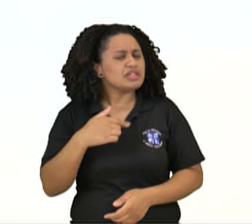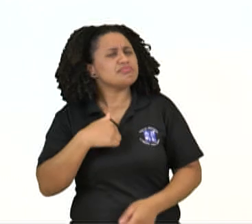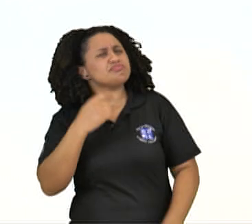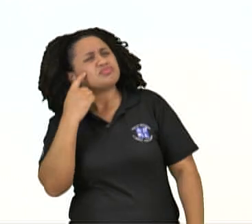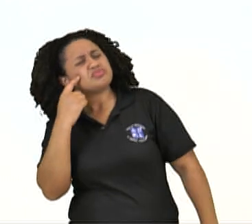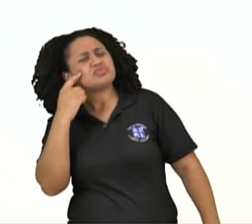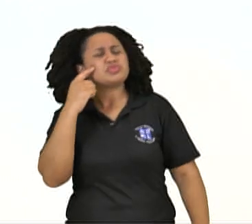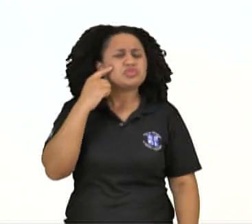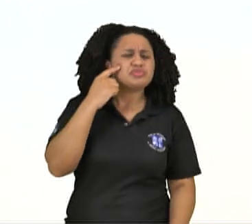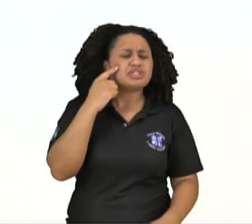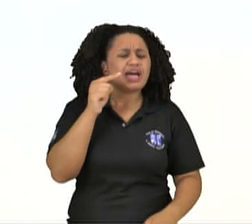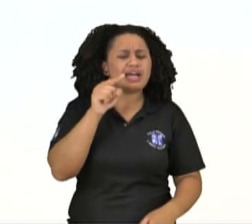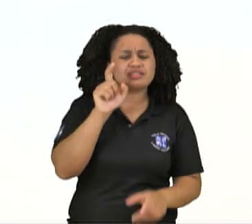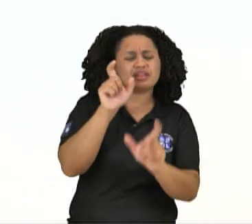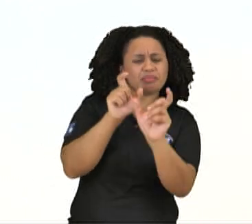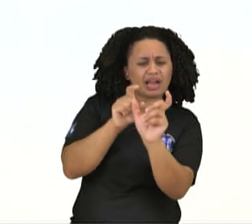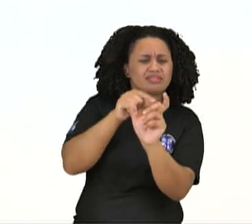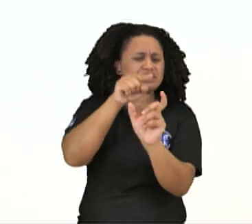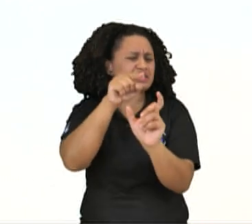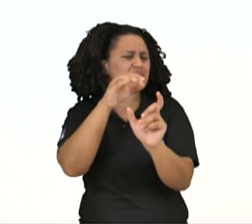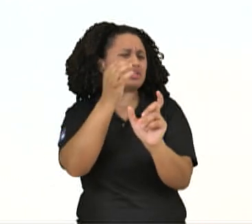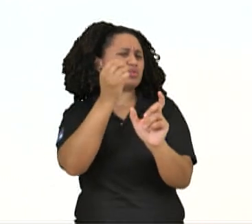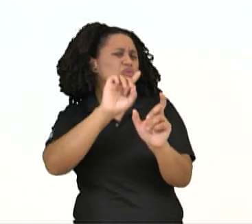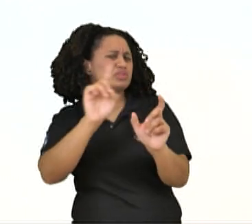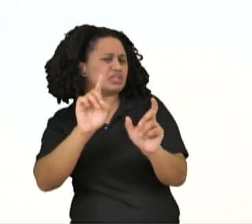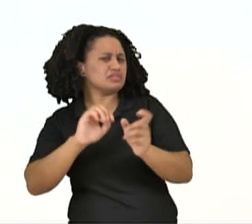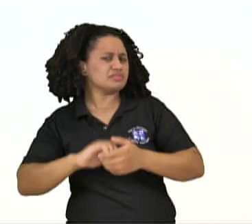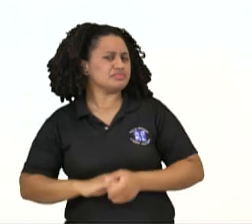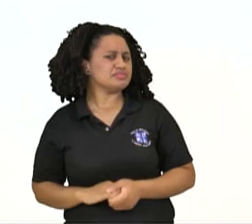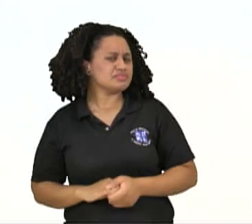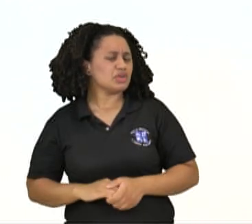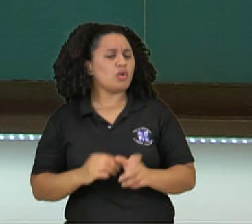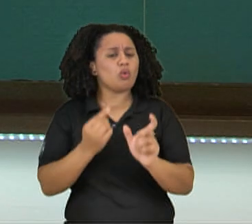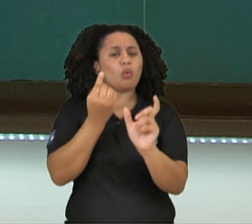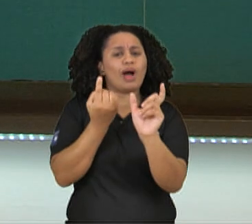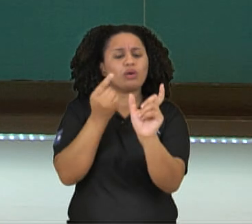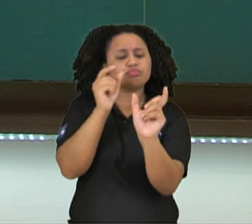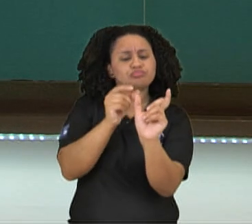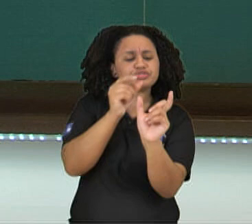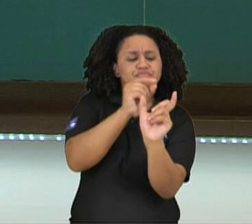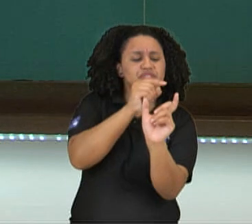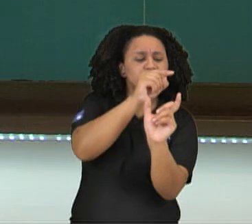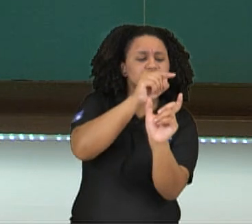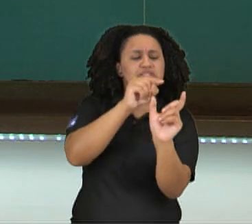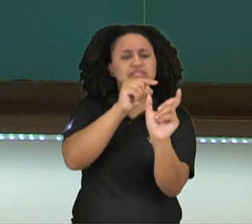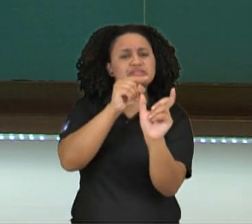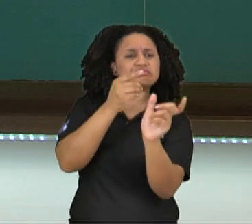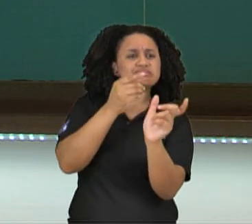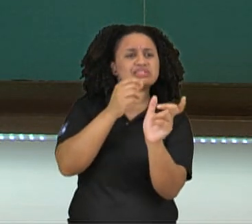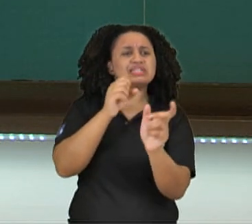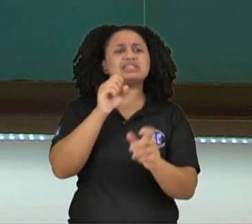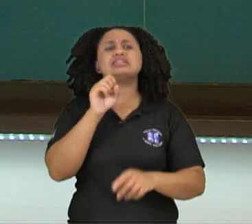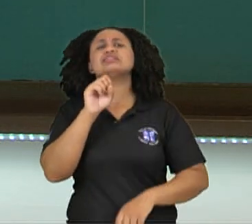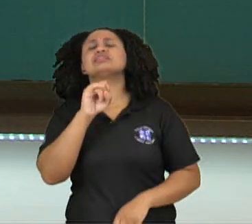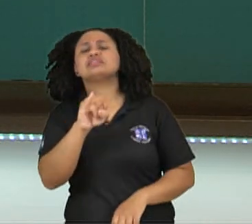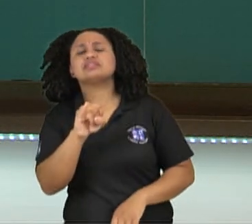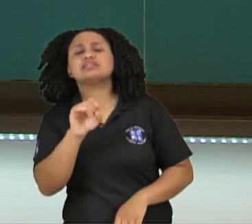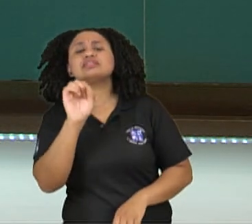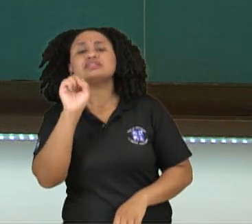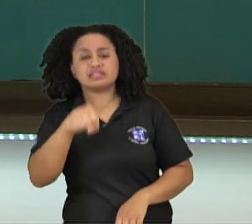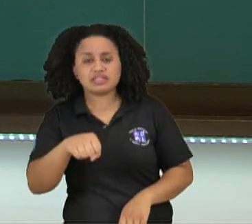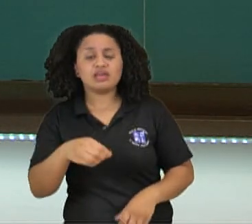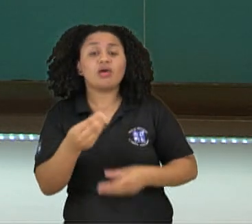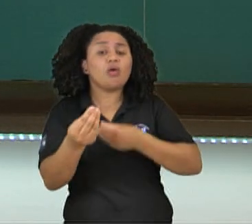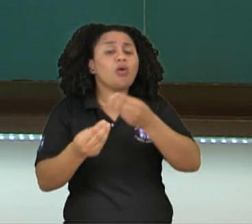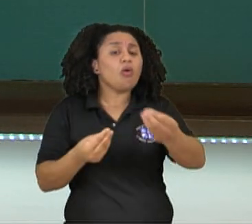ou não, ou em qual sílaba colocar a acentuação? Se sim, como você solucionou a